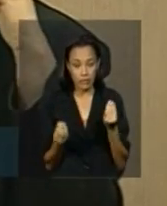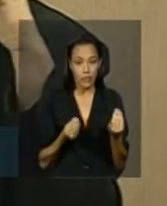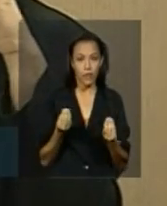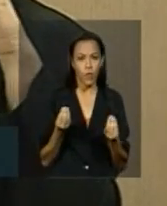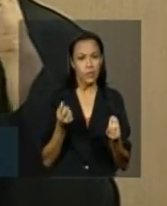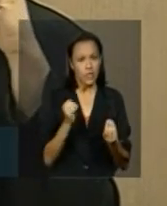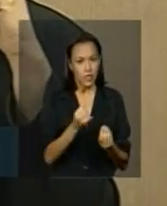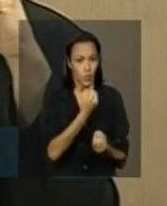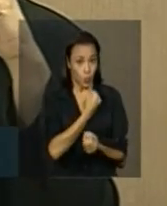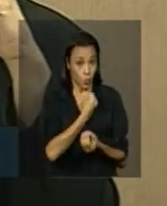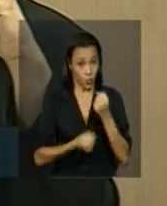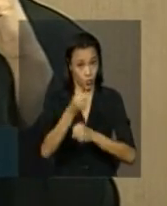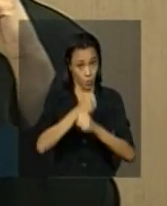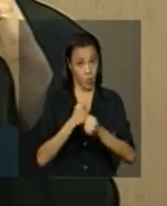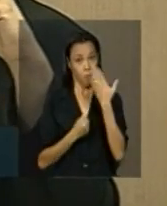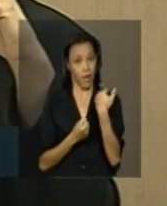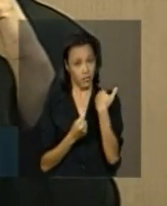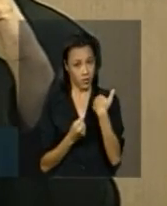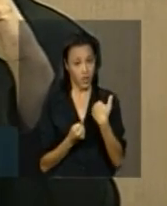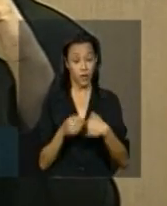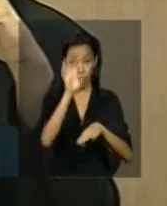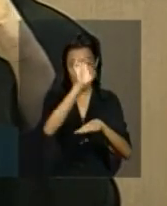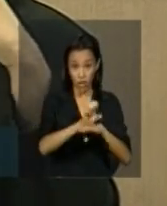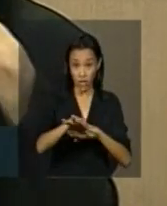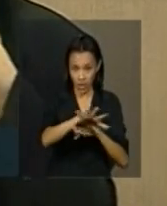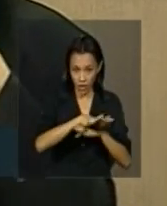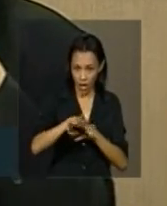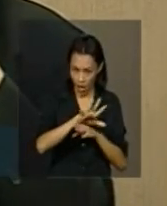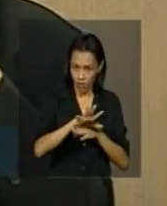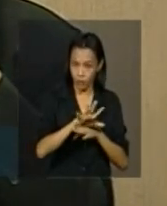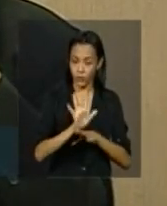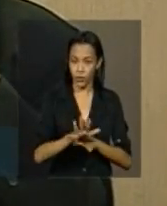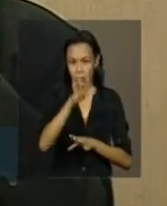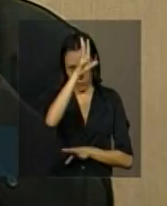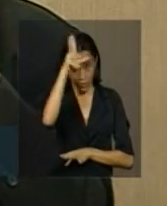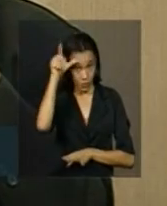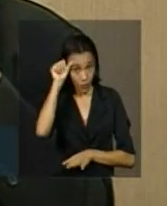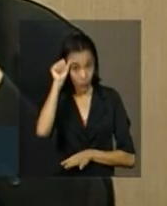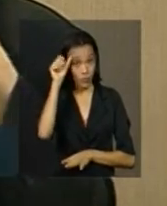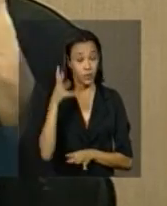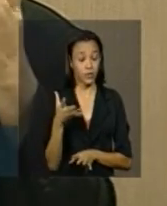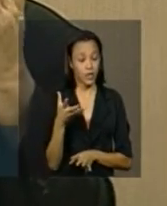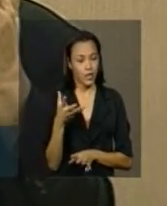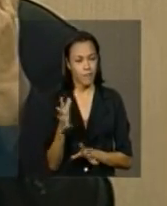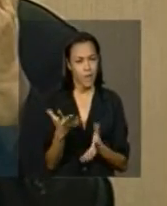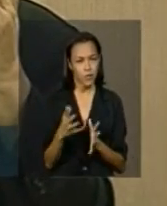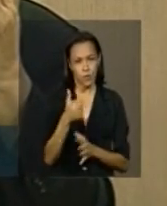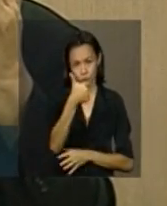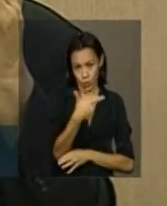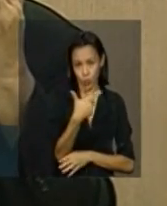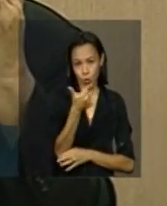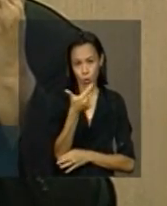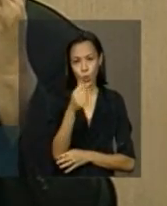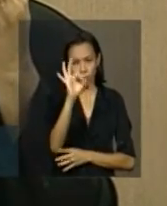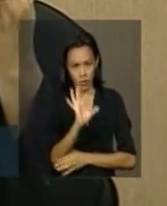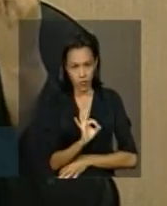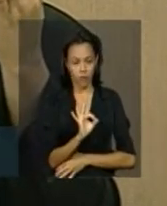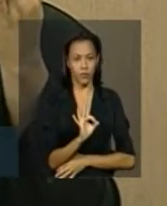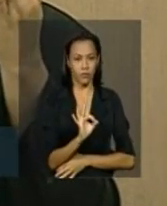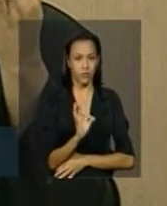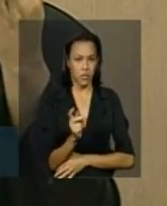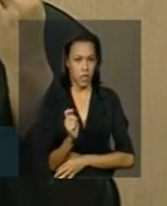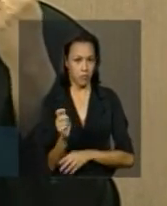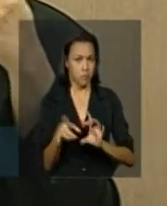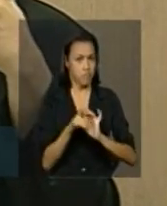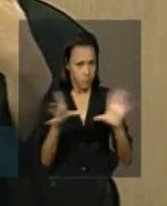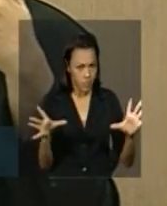se fosse do número do ano passado no estado do Mato Grosso que é o estado que dá autorização de supressão de vegetação em torno de 12% tá daquilo que foi